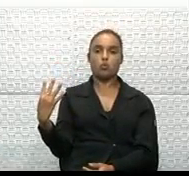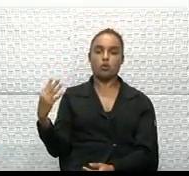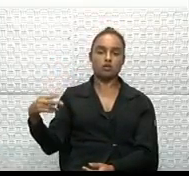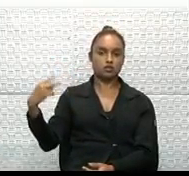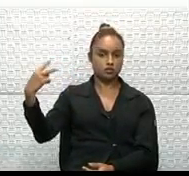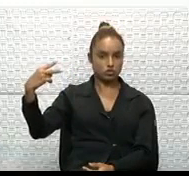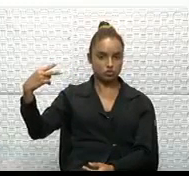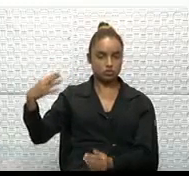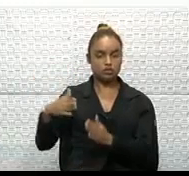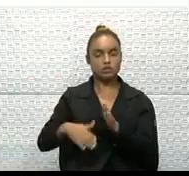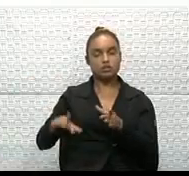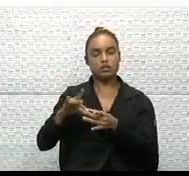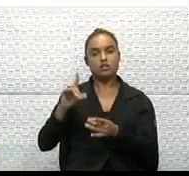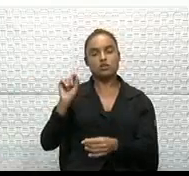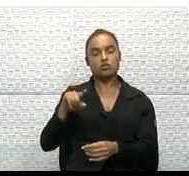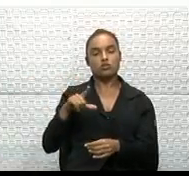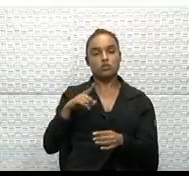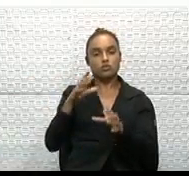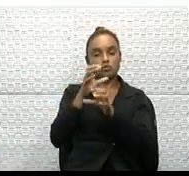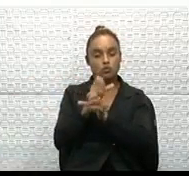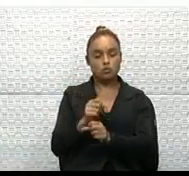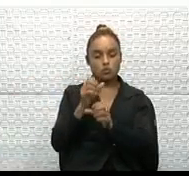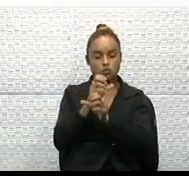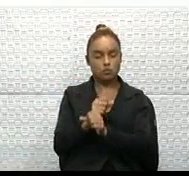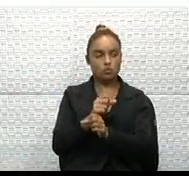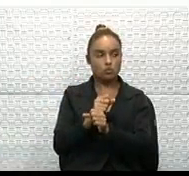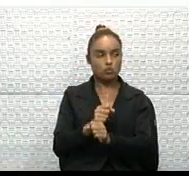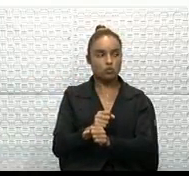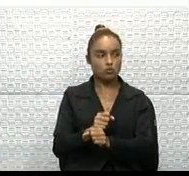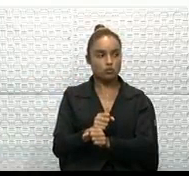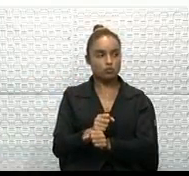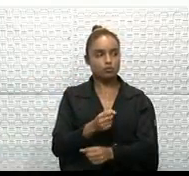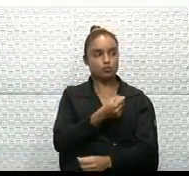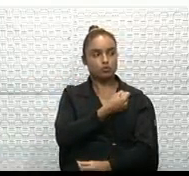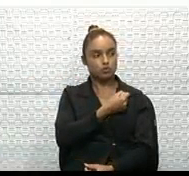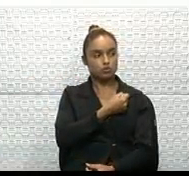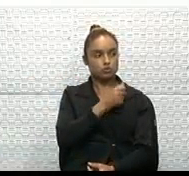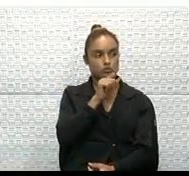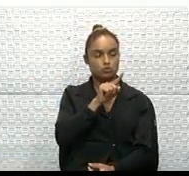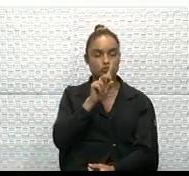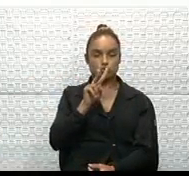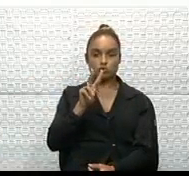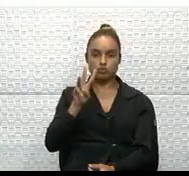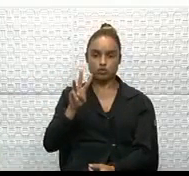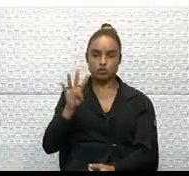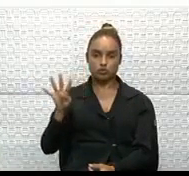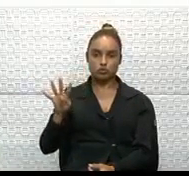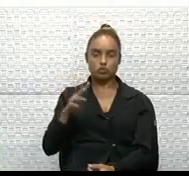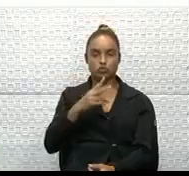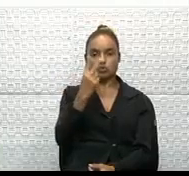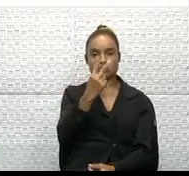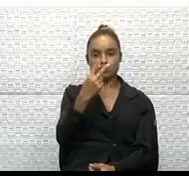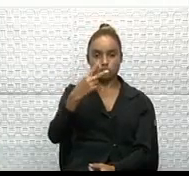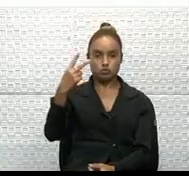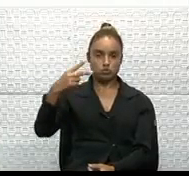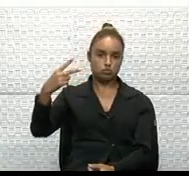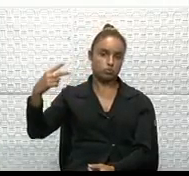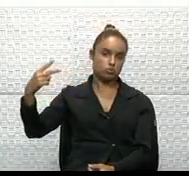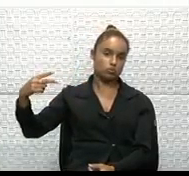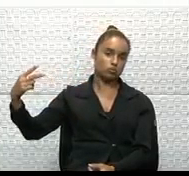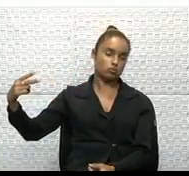Eu tenho que somar esses valores, somar o quadrado desses números. Depois eu vou